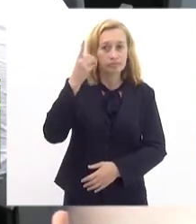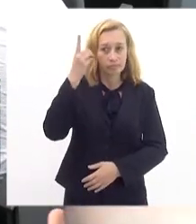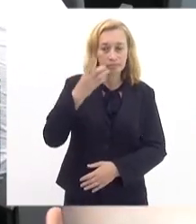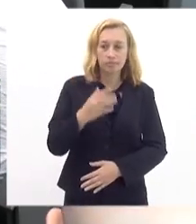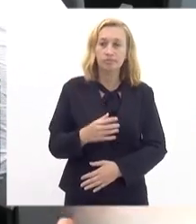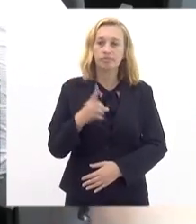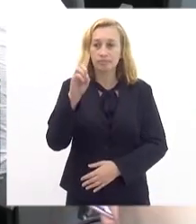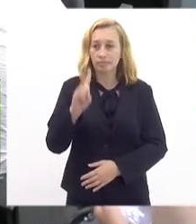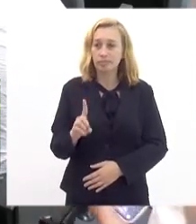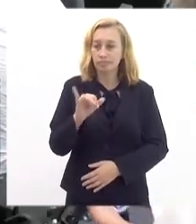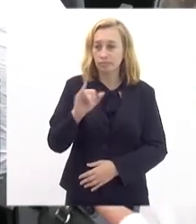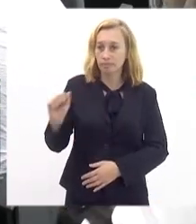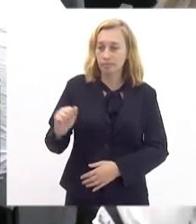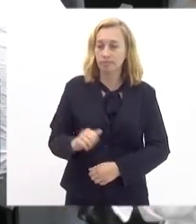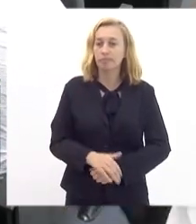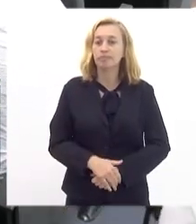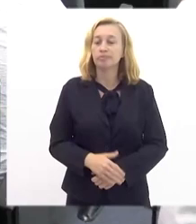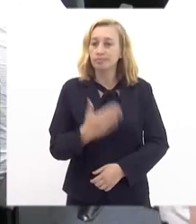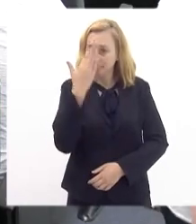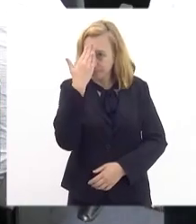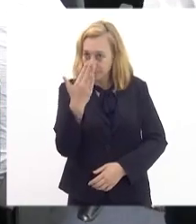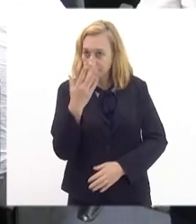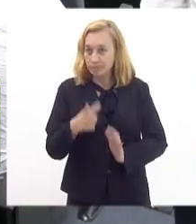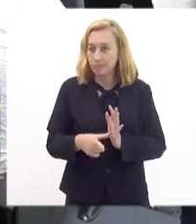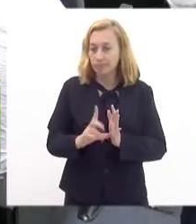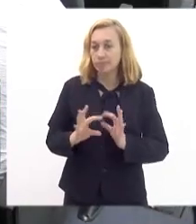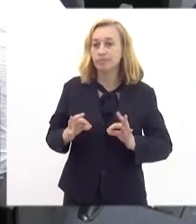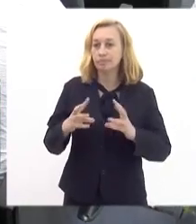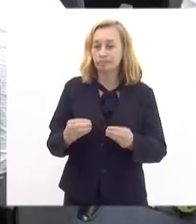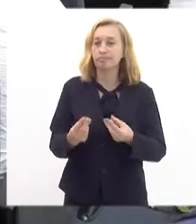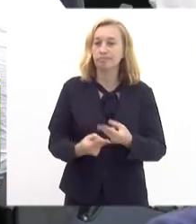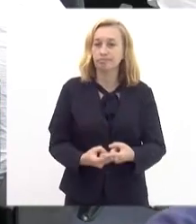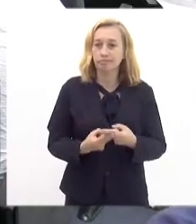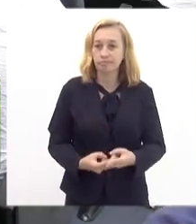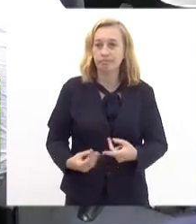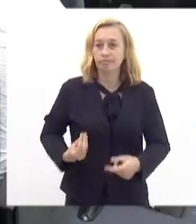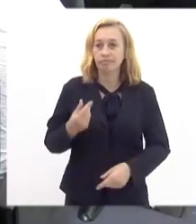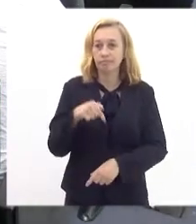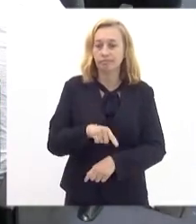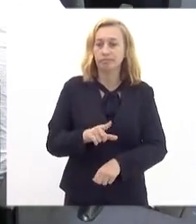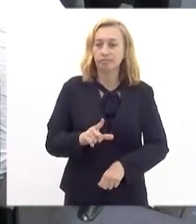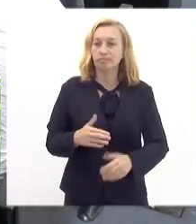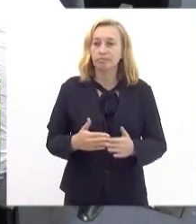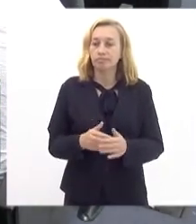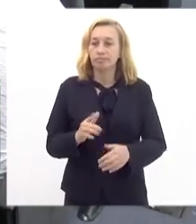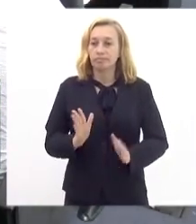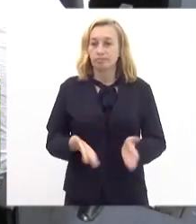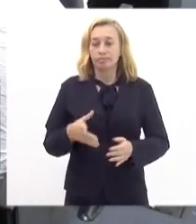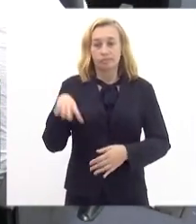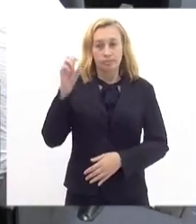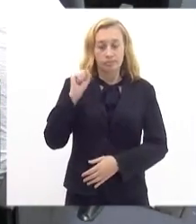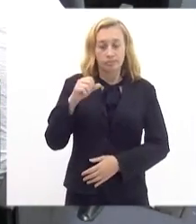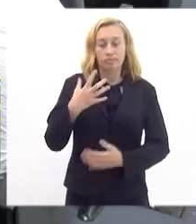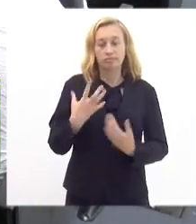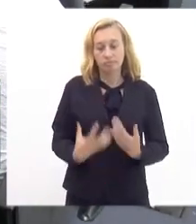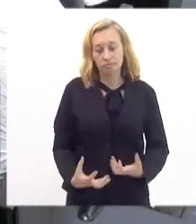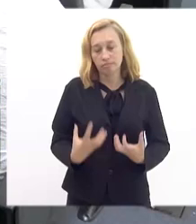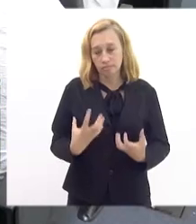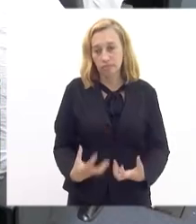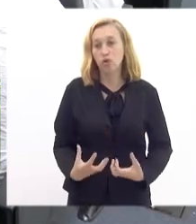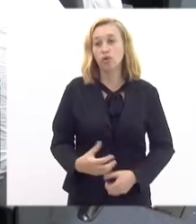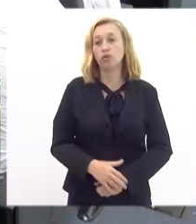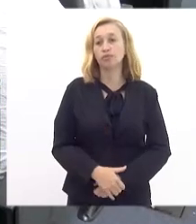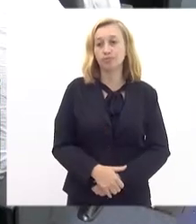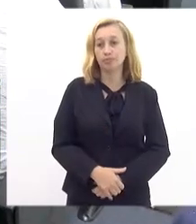diretor de né Obrigado antes de mais nada pela paciência de tá aqui até agora para mim ouvir eu sei que vocês já estão cansados